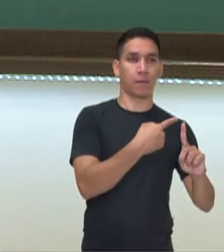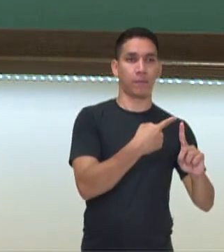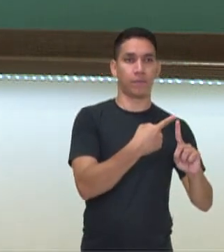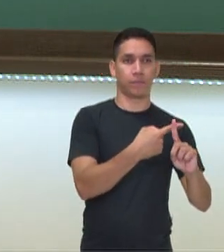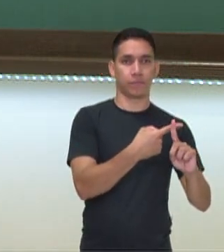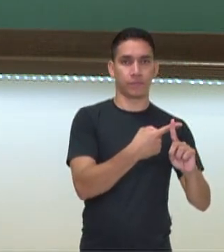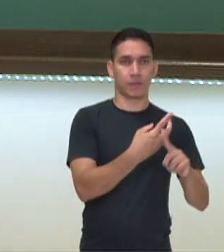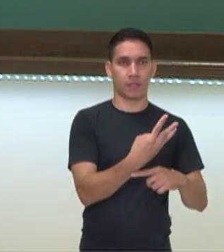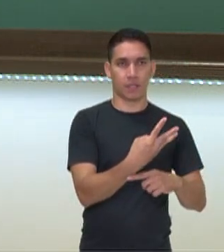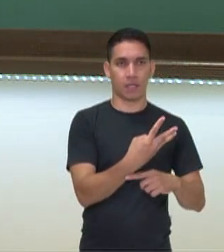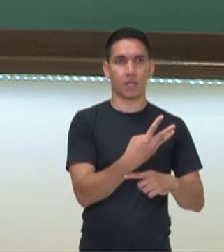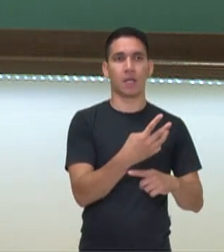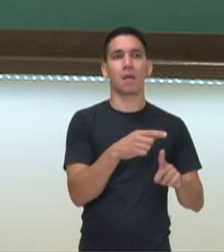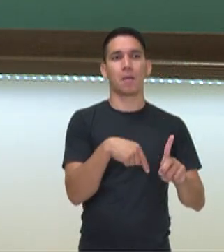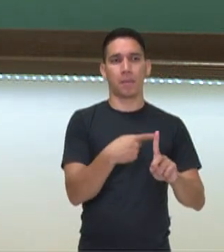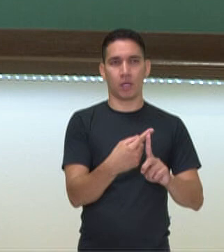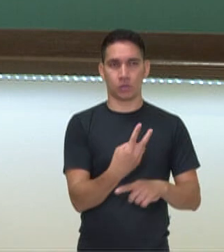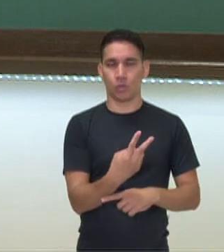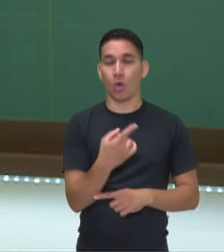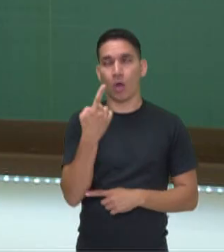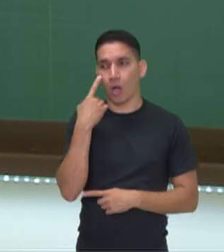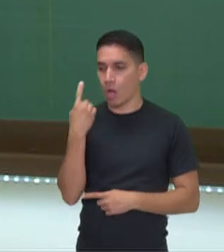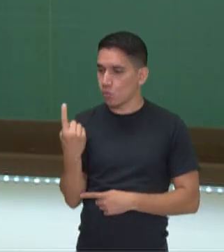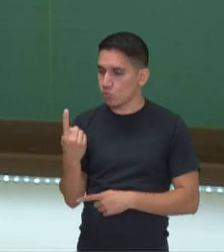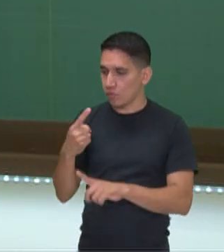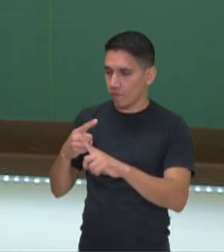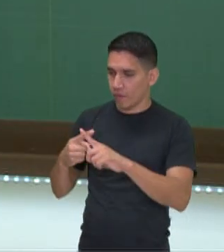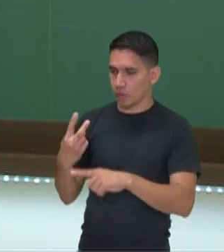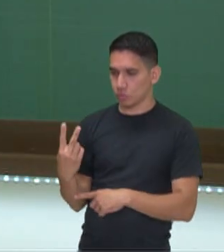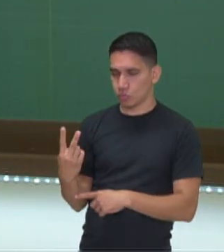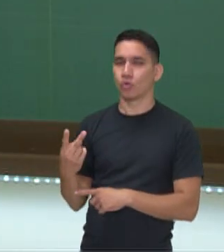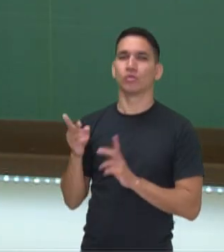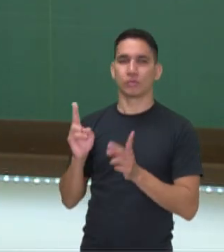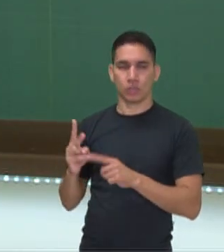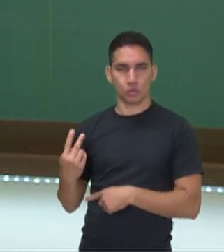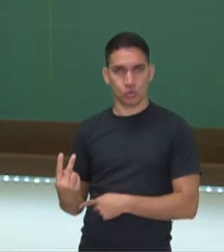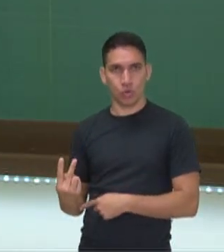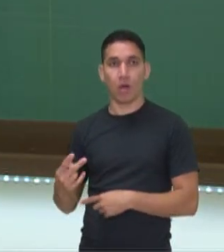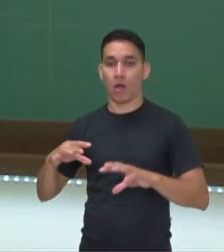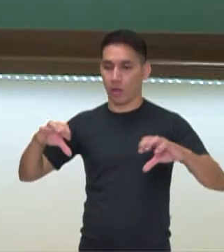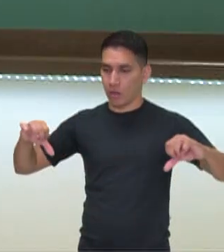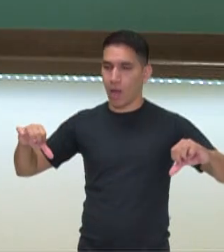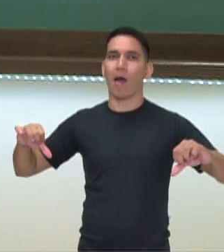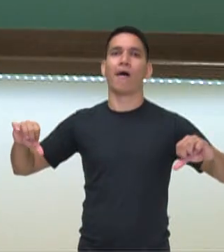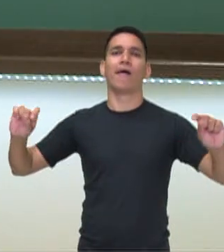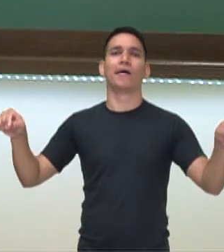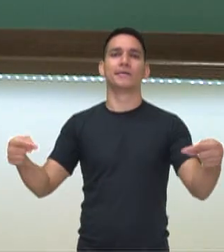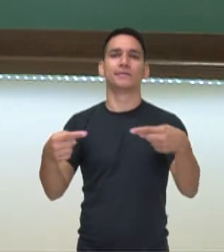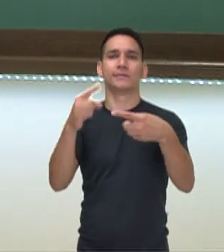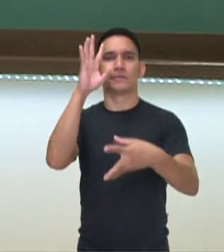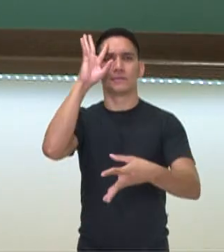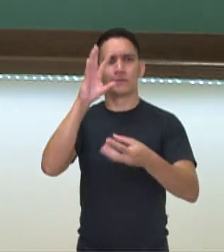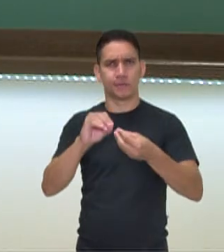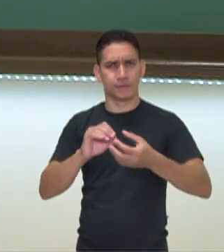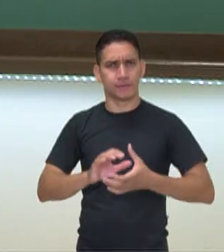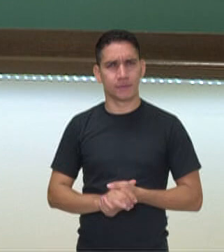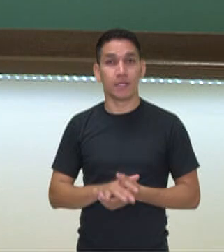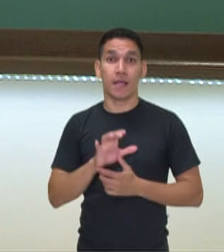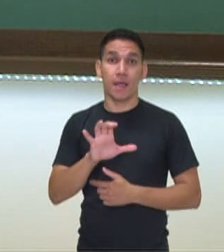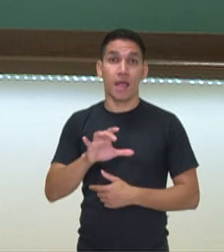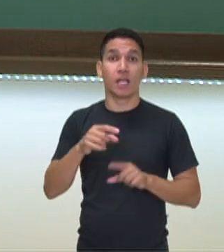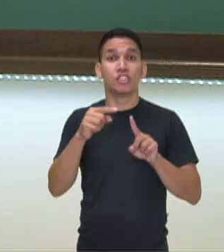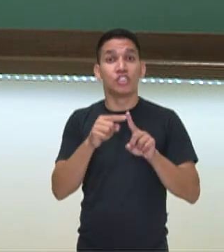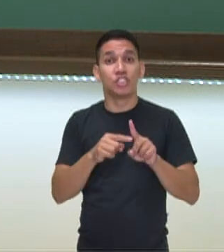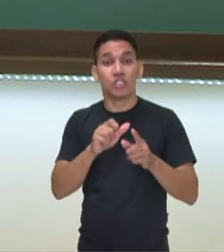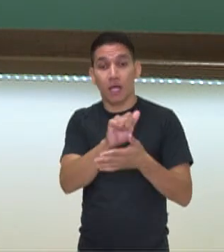3 mais 4, 7. 1 vezes 2, 2. 7 mais 2, 9. Entenderam? Então, esse tipo de